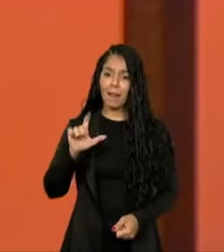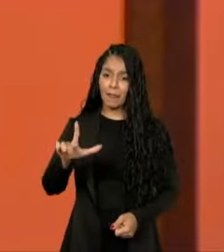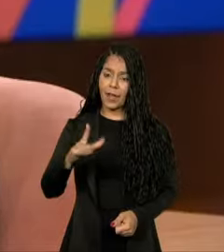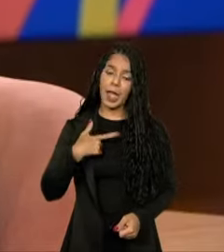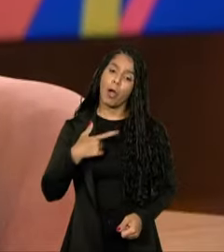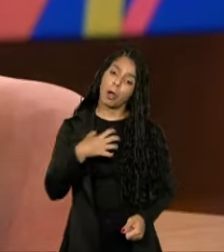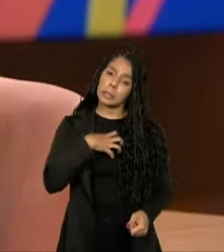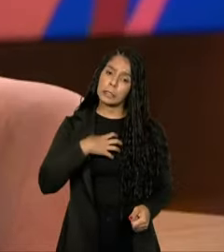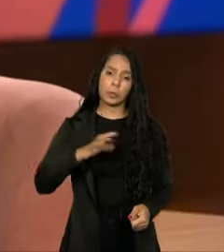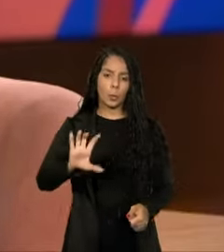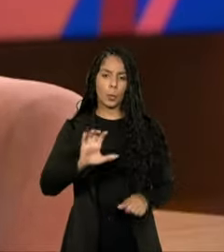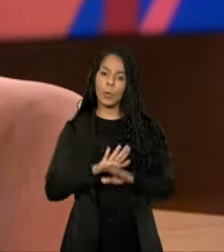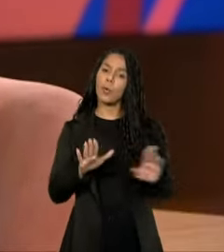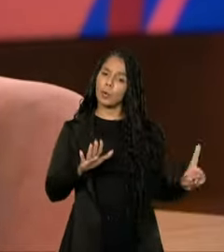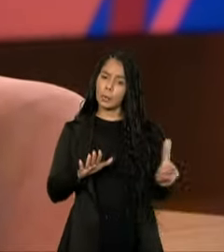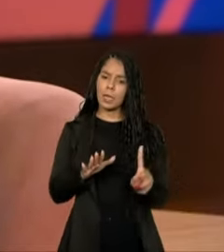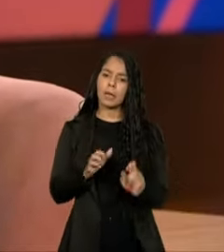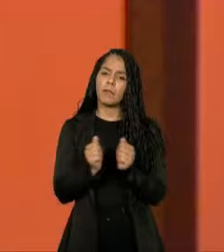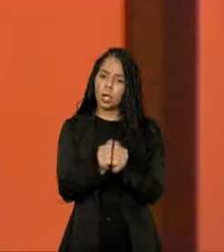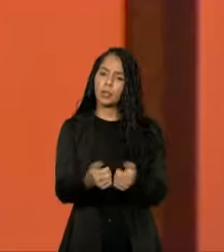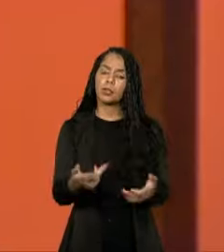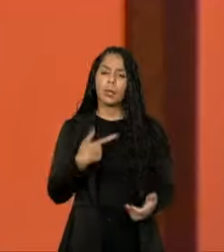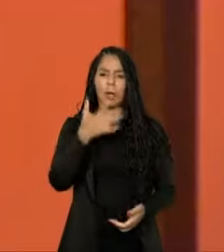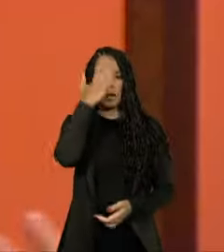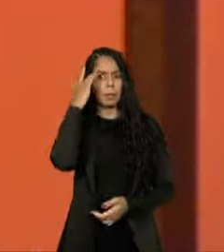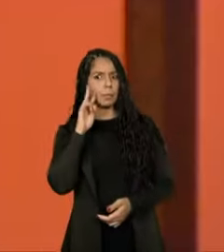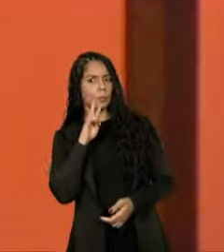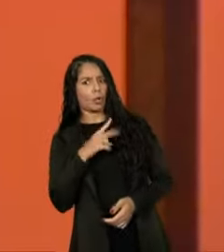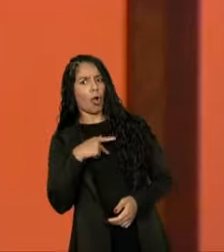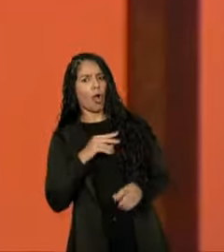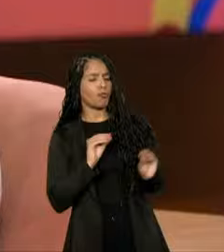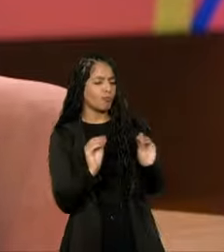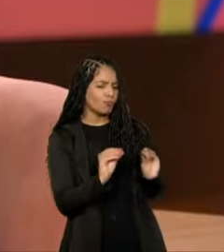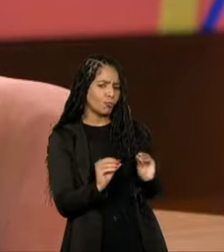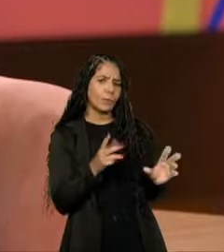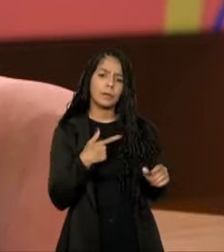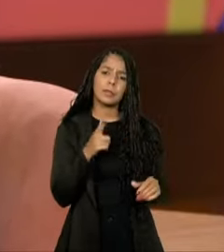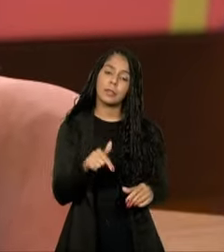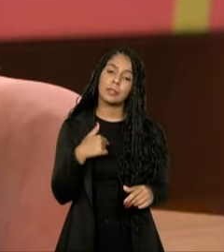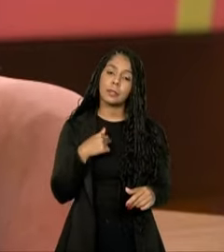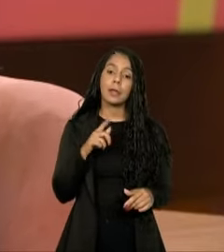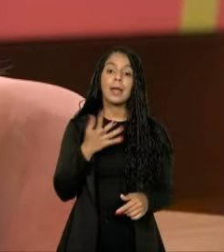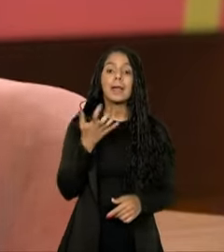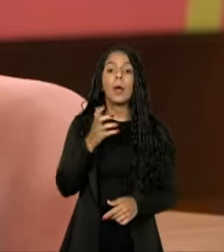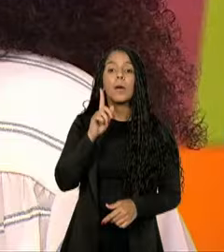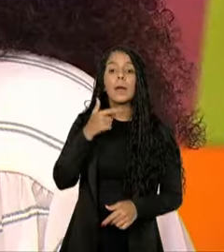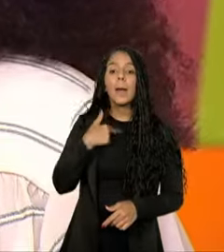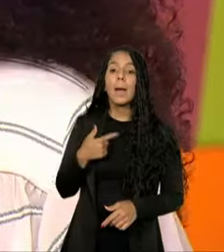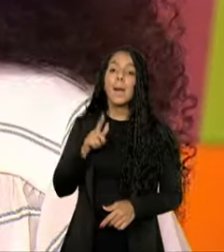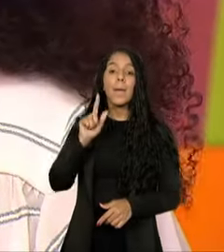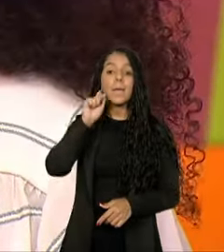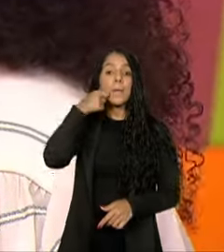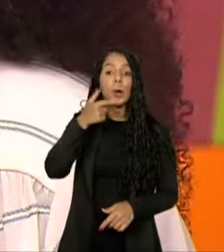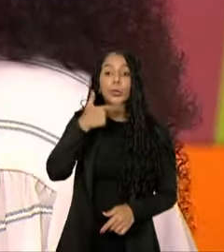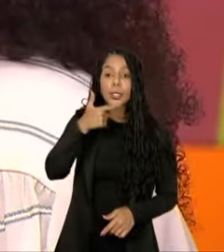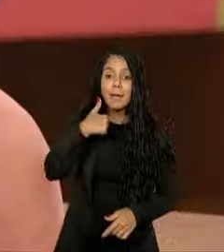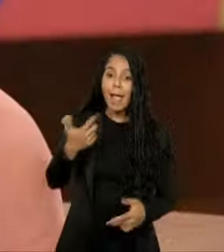gente, sinto muito. A pessoa ficava assim, oi, que bonitinho, alguma coisa. Eu falei, quero pão de queijo. Não mexe nada. De